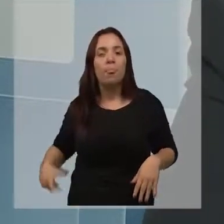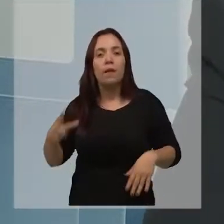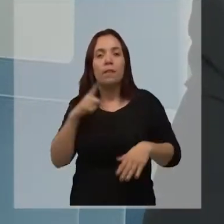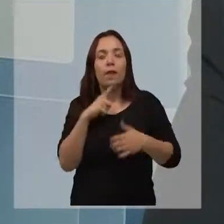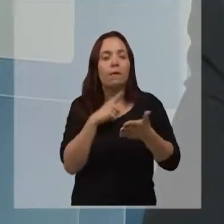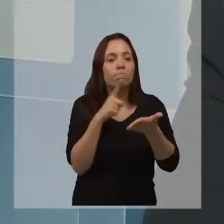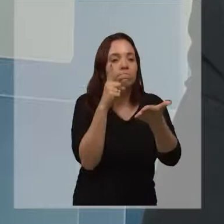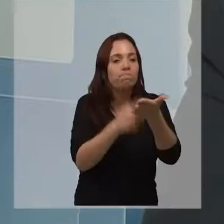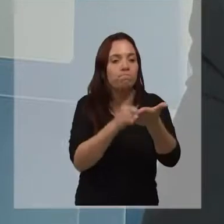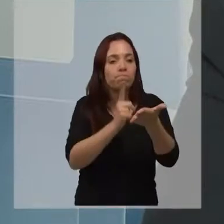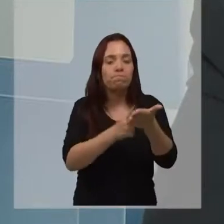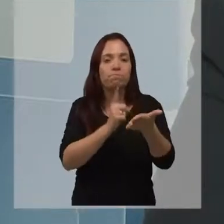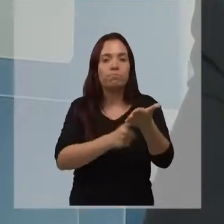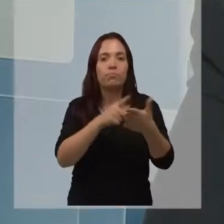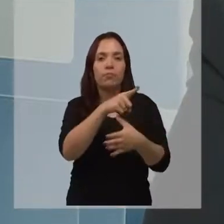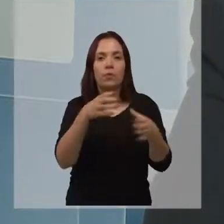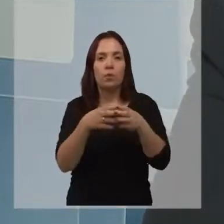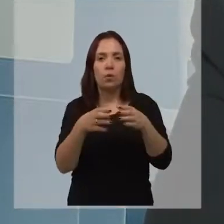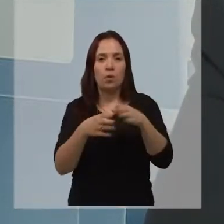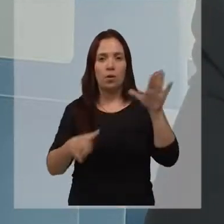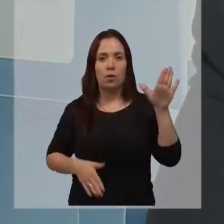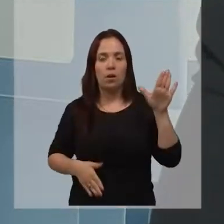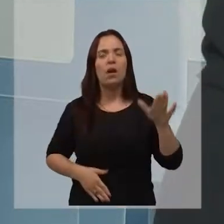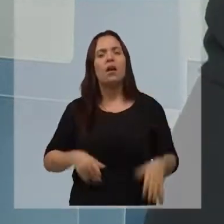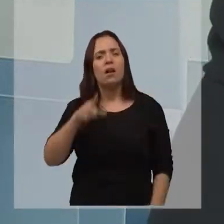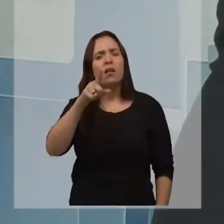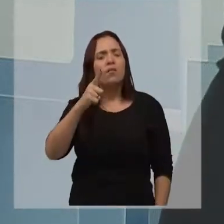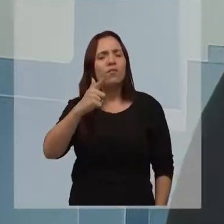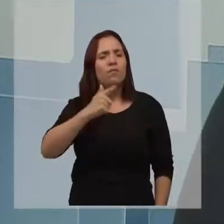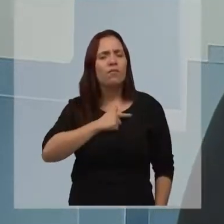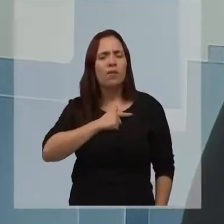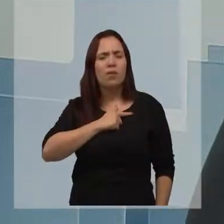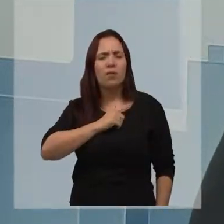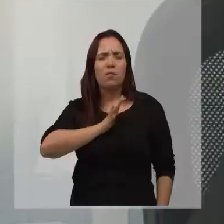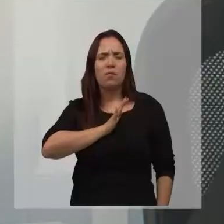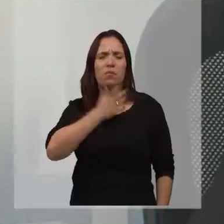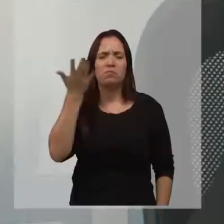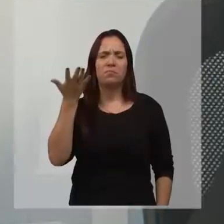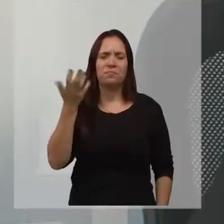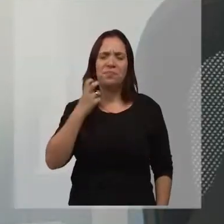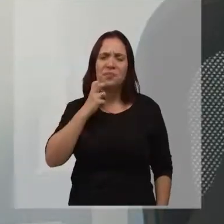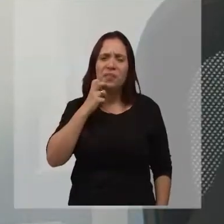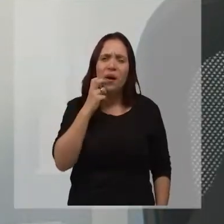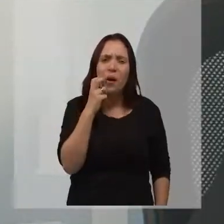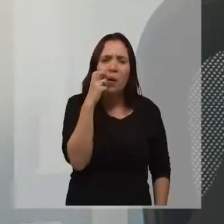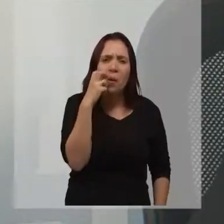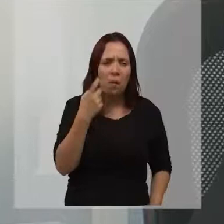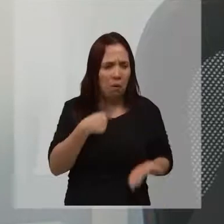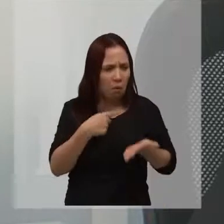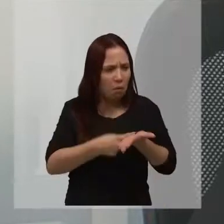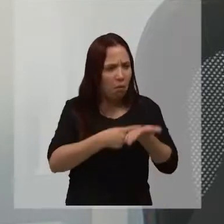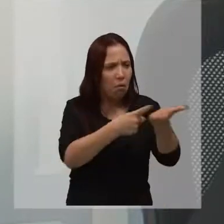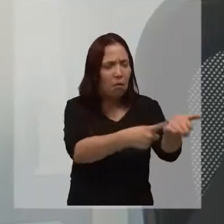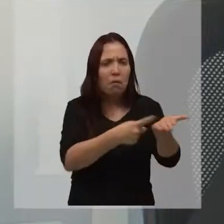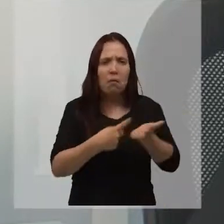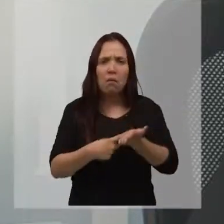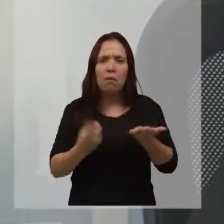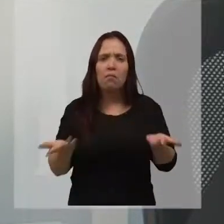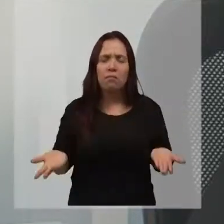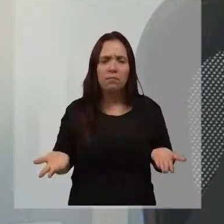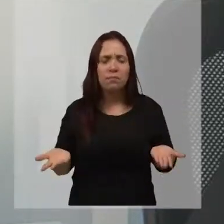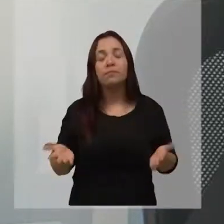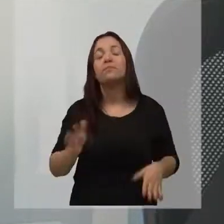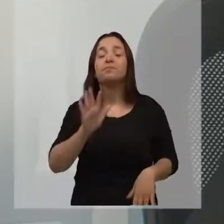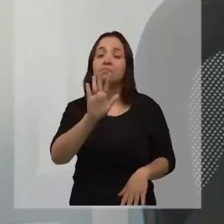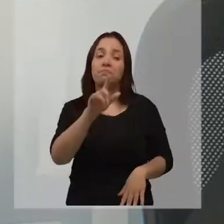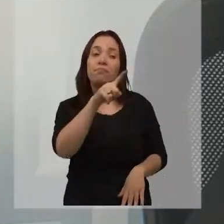organizado. Isso é vergonhoso, sem moral, cara. Não tem outra coisa pra falar disso aí não, né, Luiz? Agora você tocou num ponto interessante.